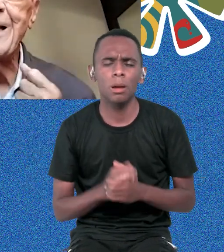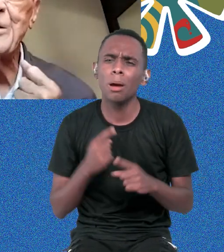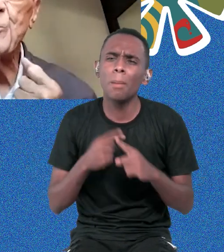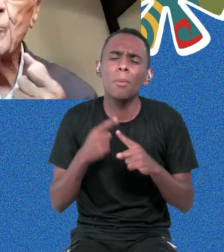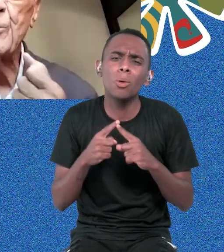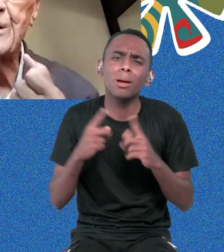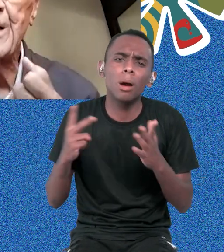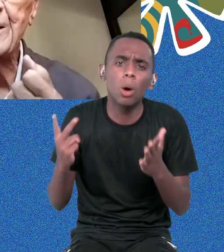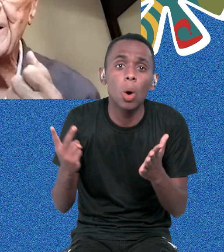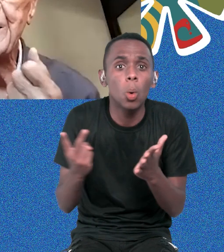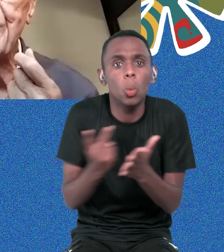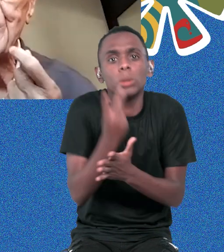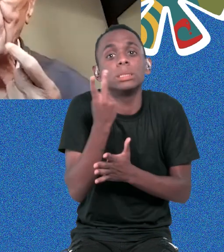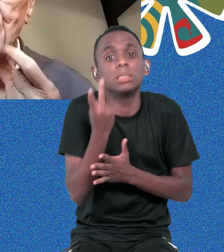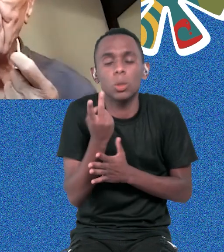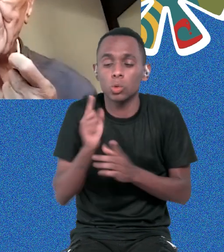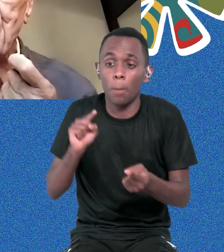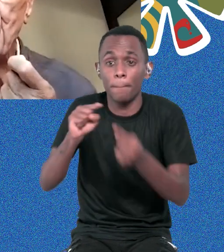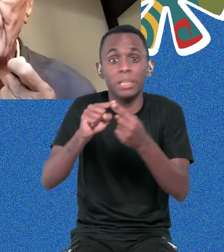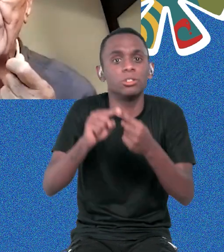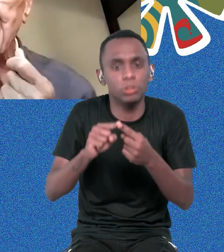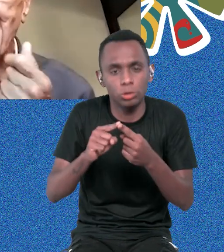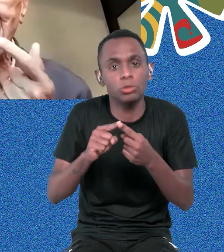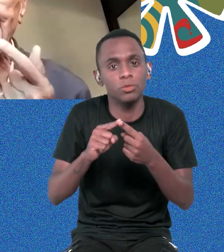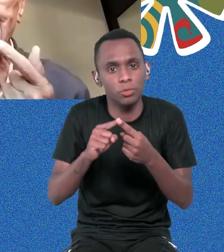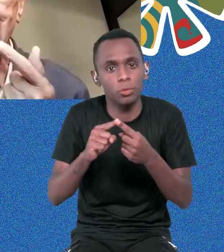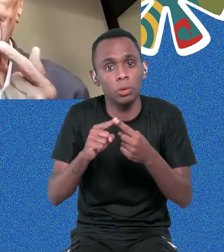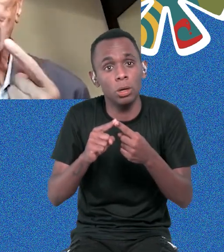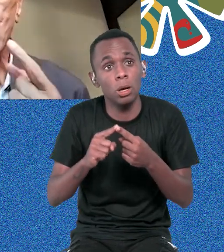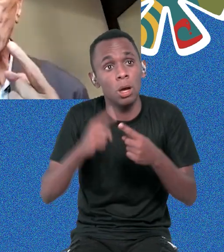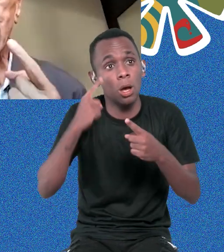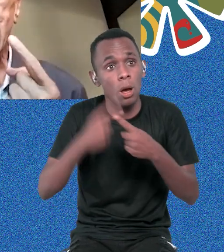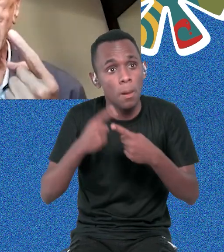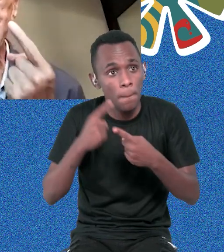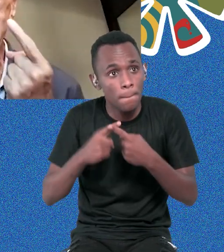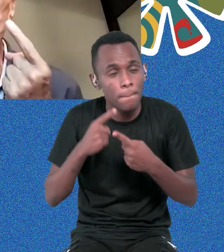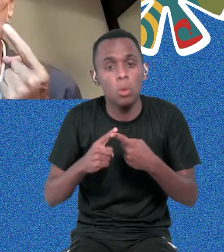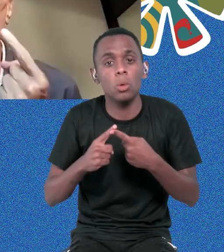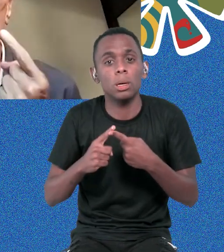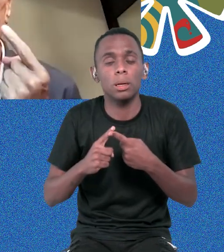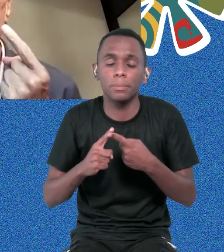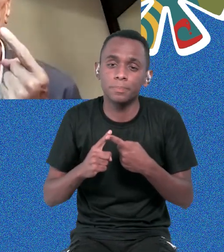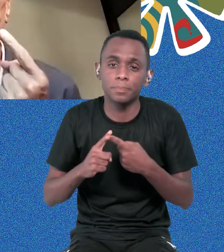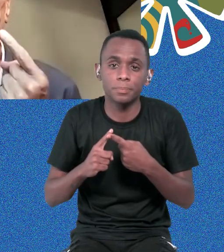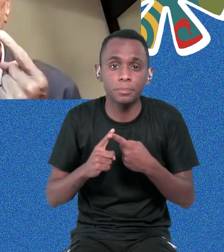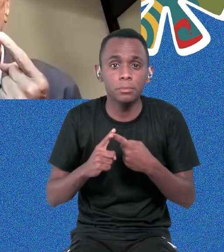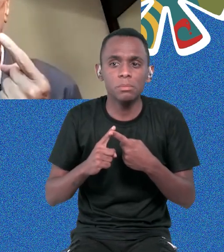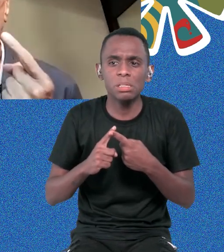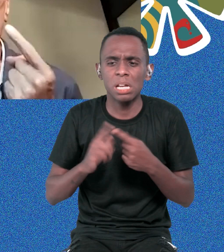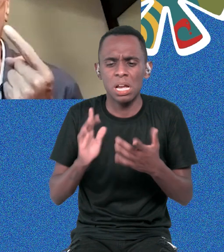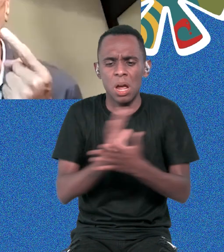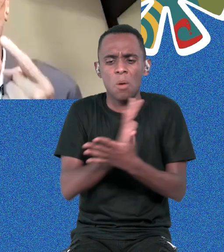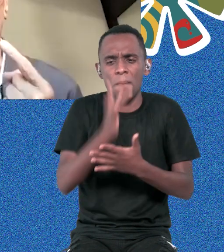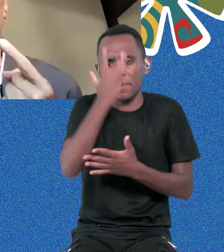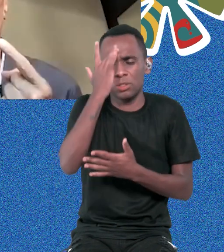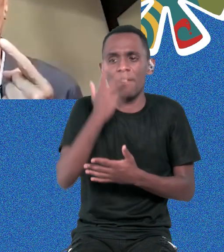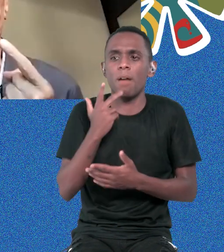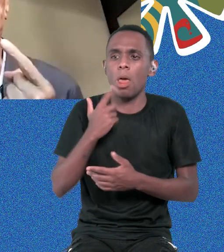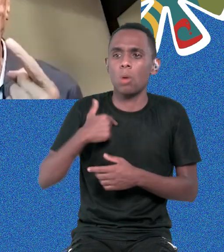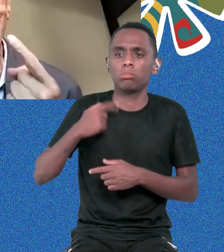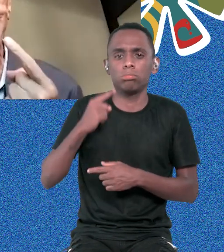Por que que isso acontecia, essa visão patrimonial e bancária? Porque quem se julgou sempre o